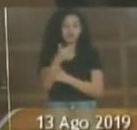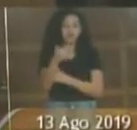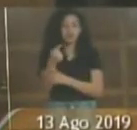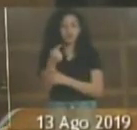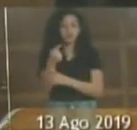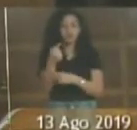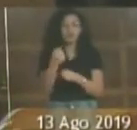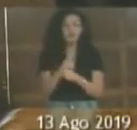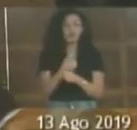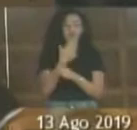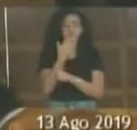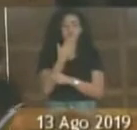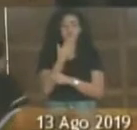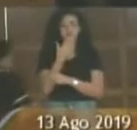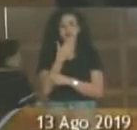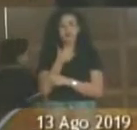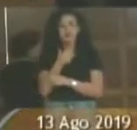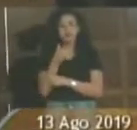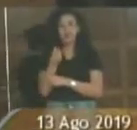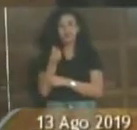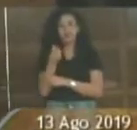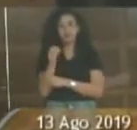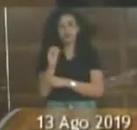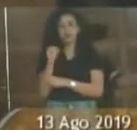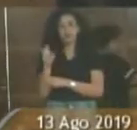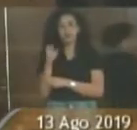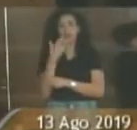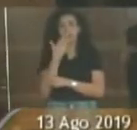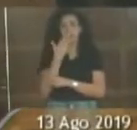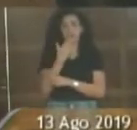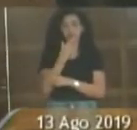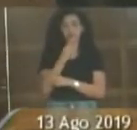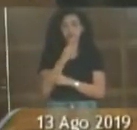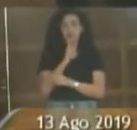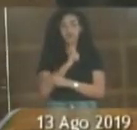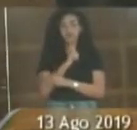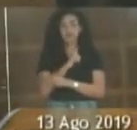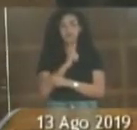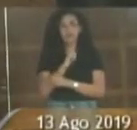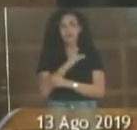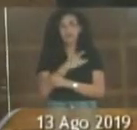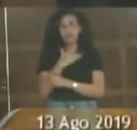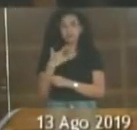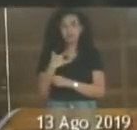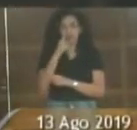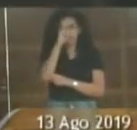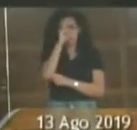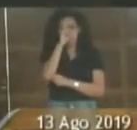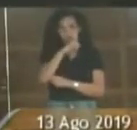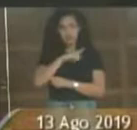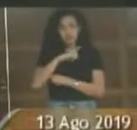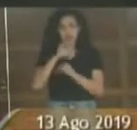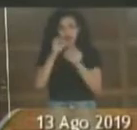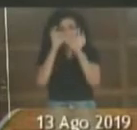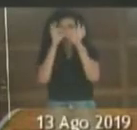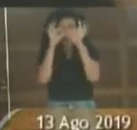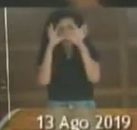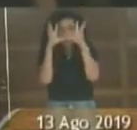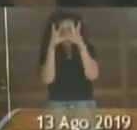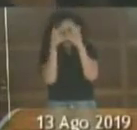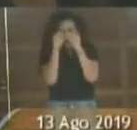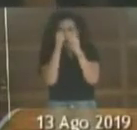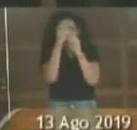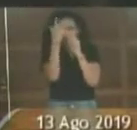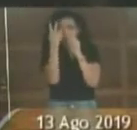Indicação 1605, indicando ao prefeito um estudo de viabilidade técnica para que seja disponibilizado na rede de saúde do município óculos escuros para deficientes visuais com